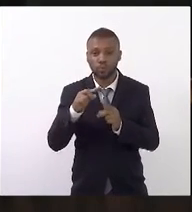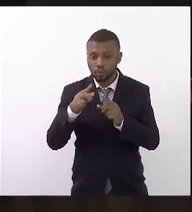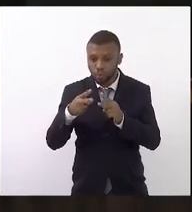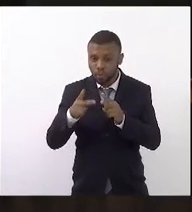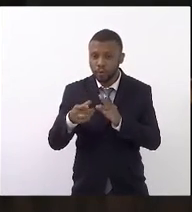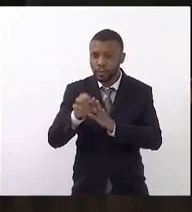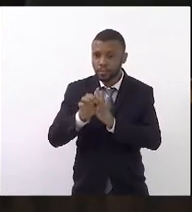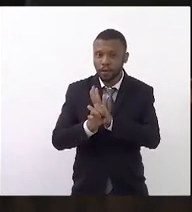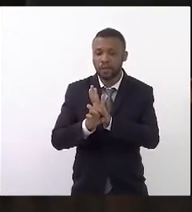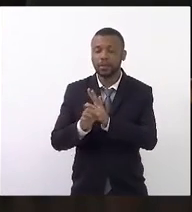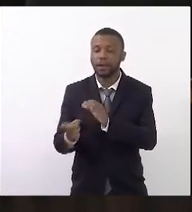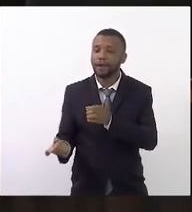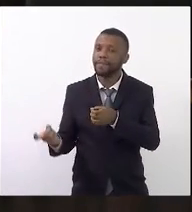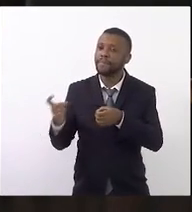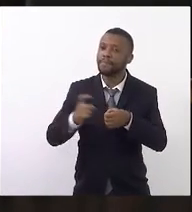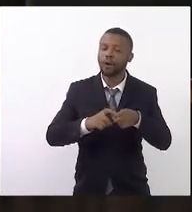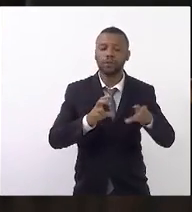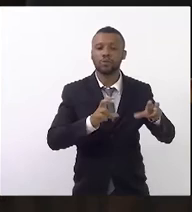comissões.